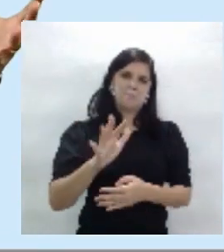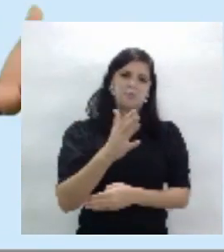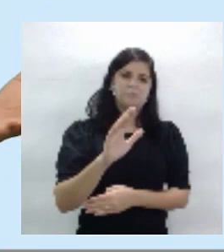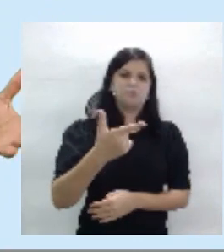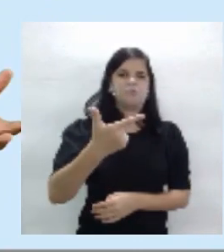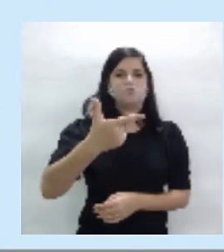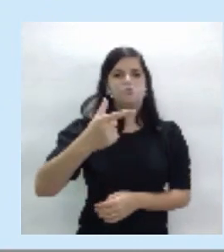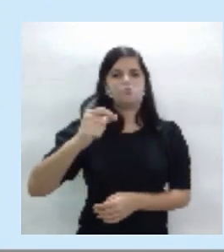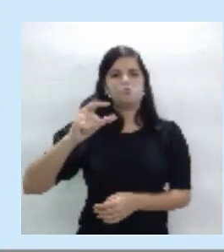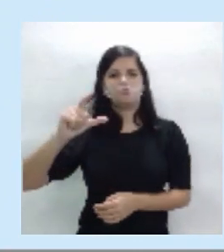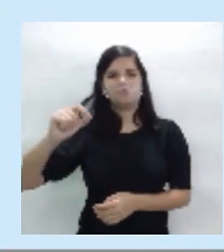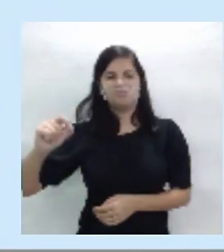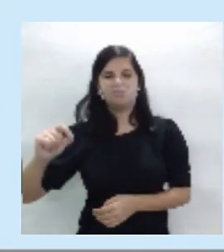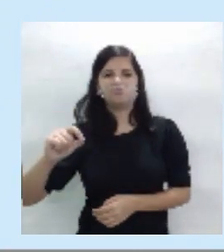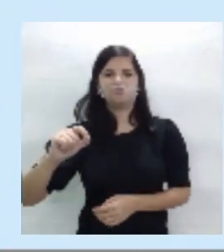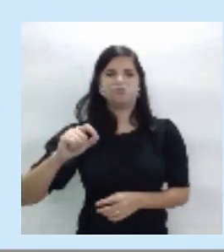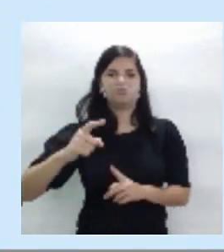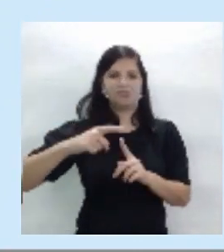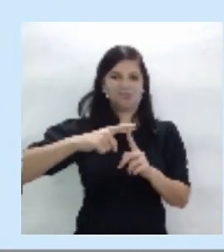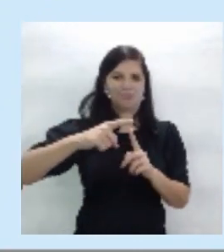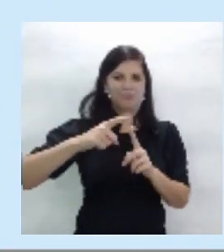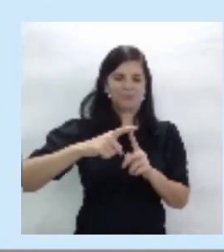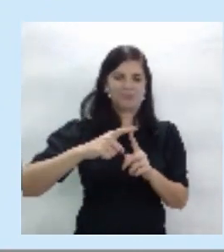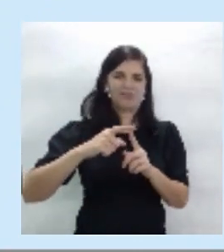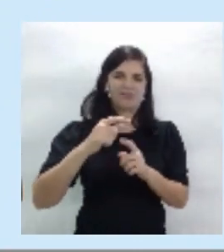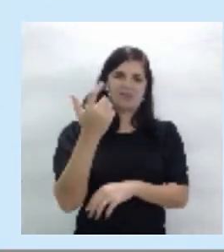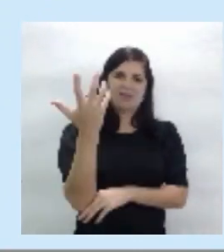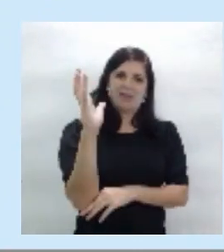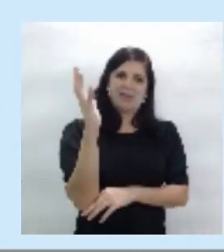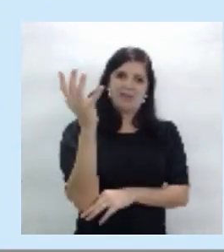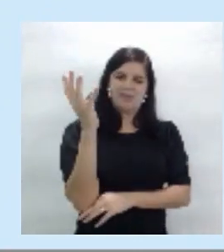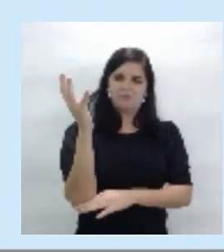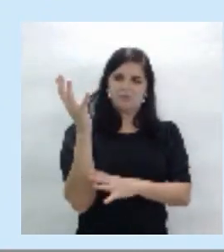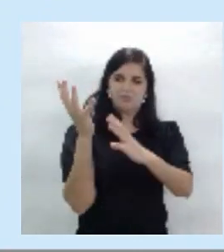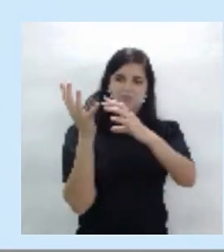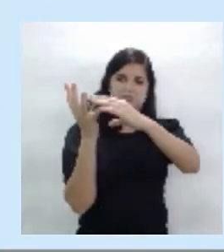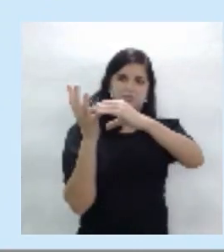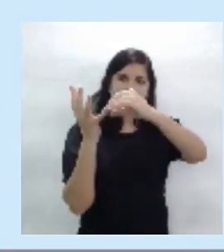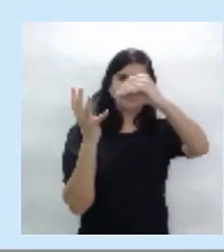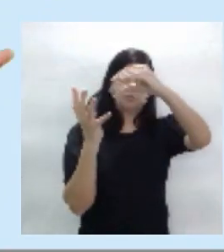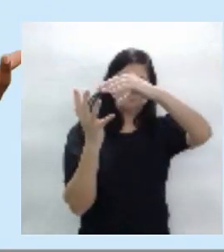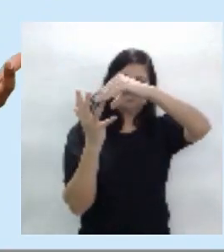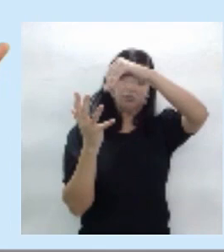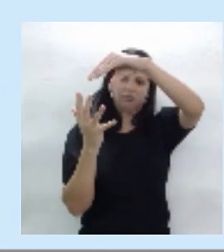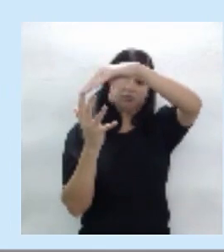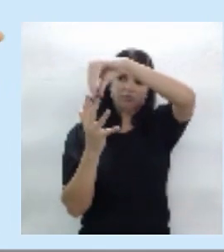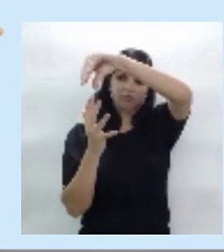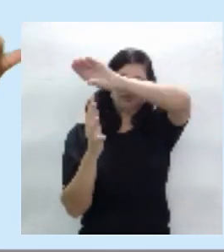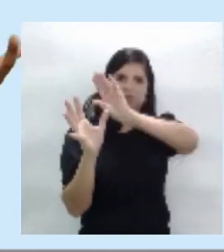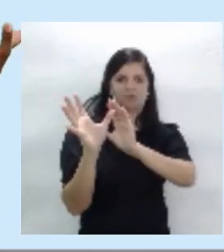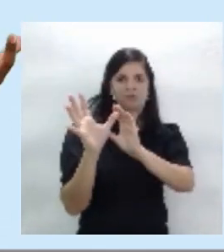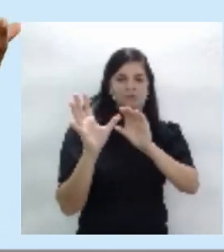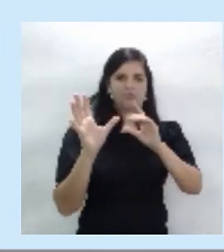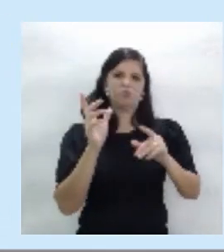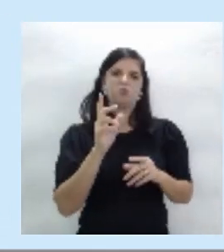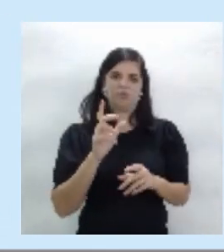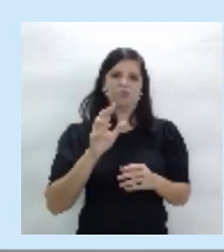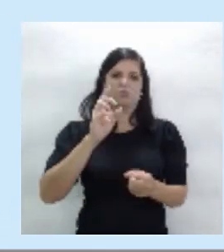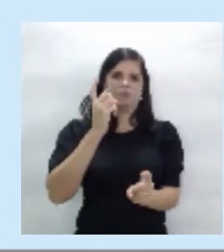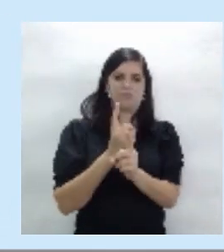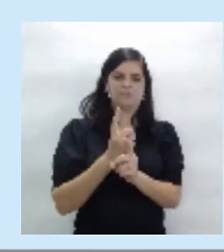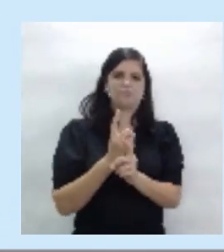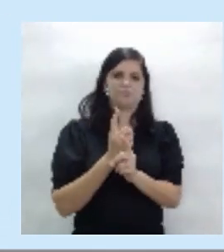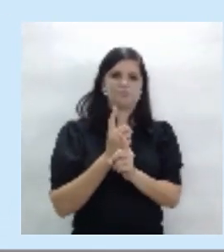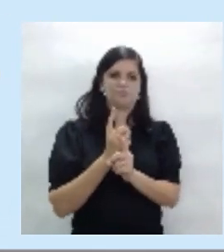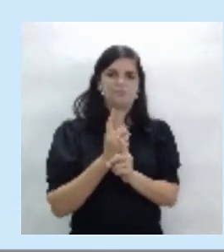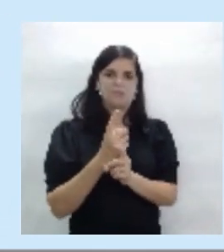200 espécies de cactos, né? Então, a gente observa que o bioma da Caatinga é bem rico nessa